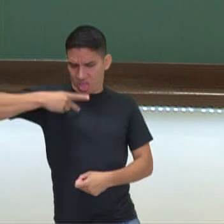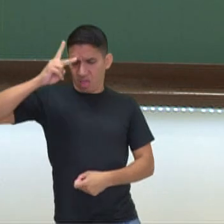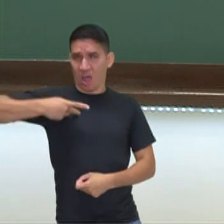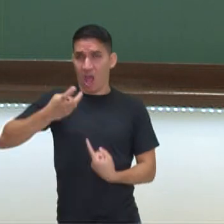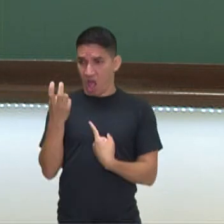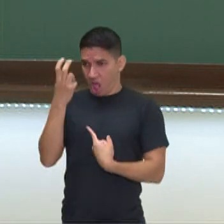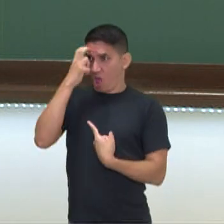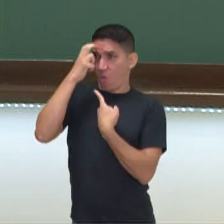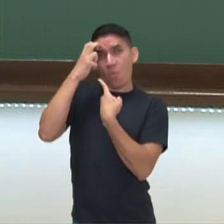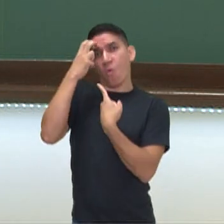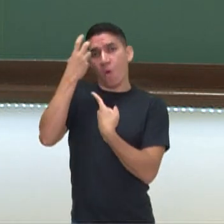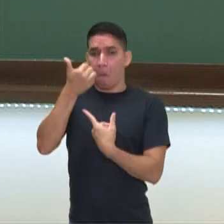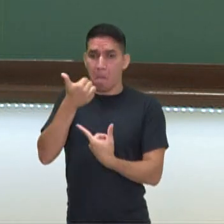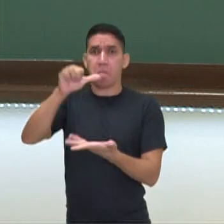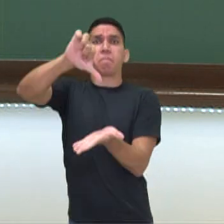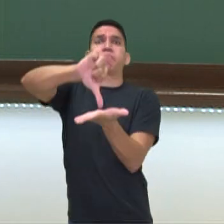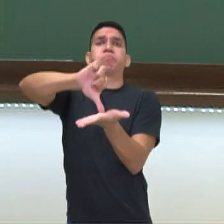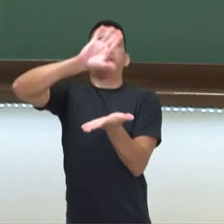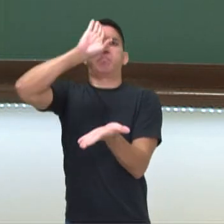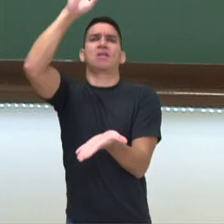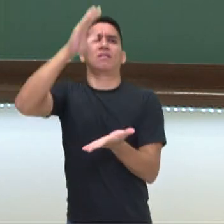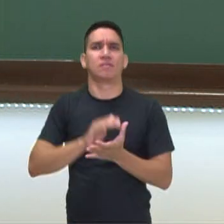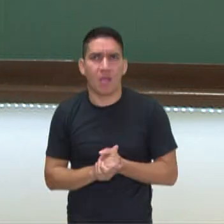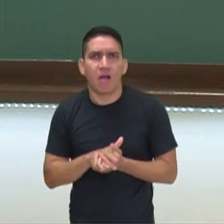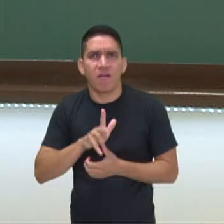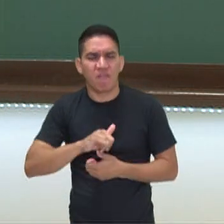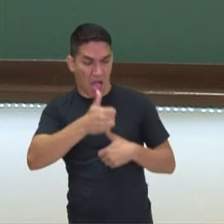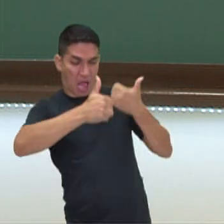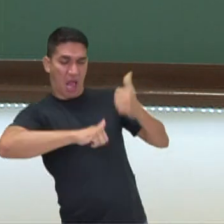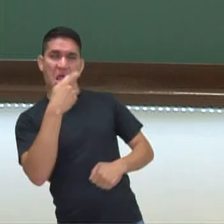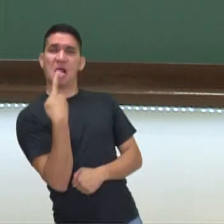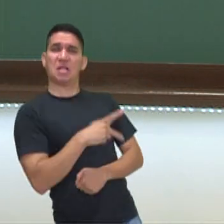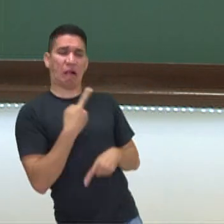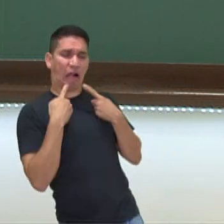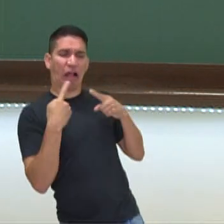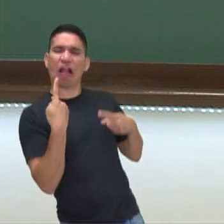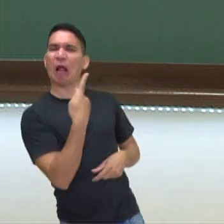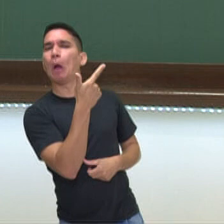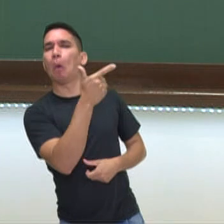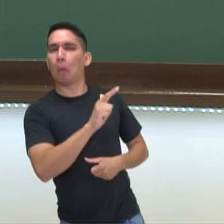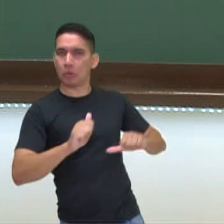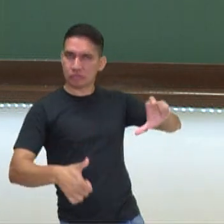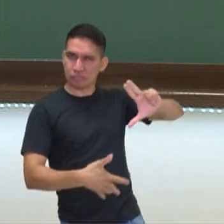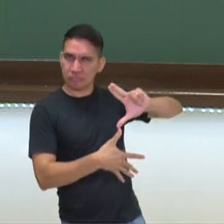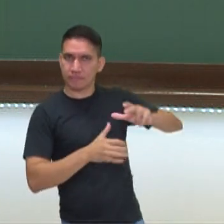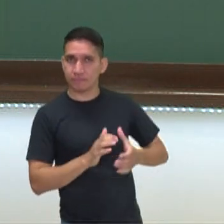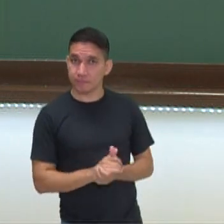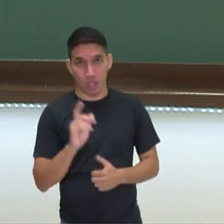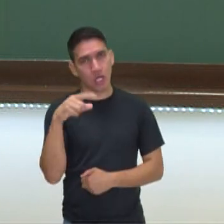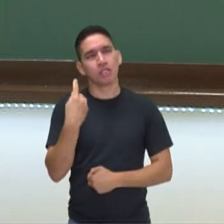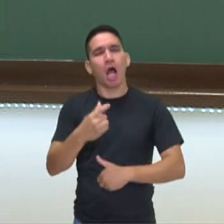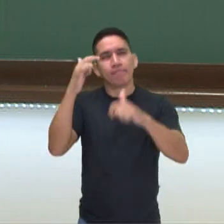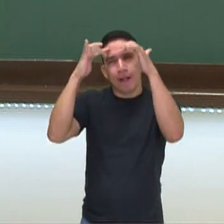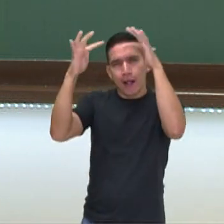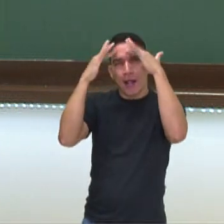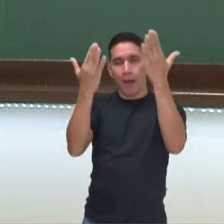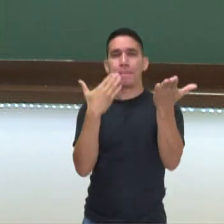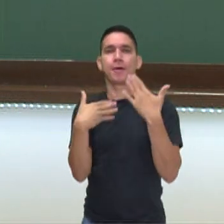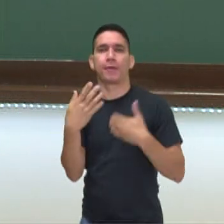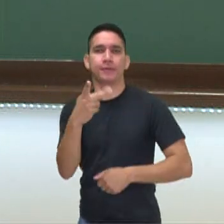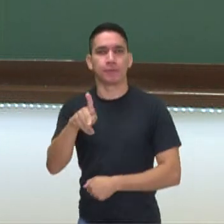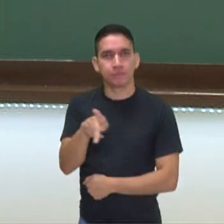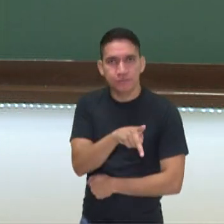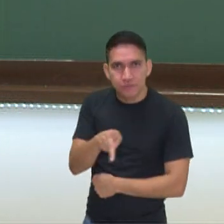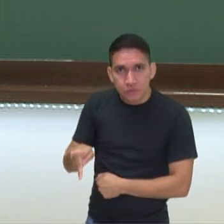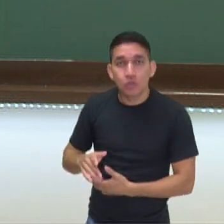cultura, a sua etnia no centro para analisar, para julgar as demais. Então, para que a gente possa refletir, converse com o seu professor,